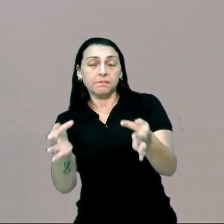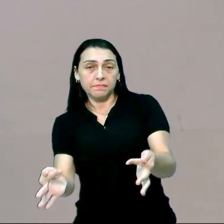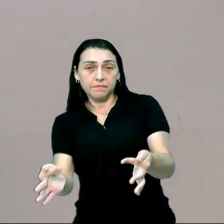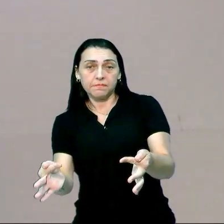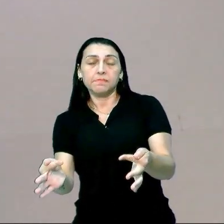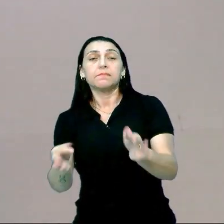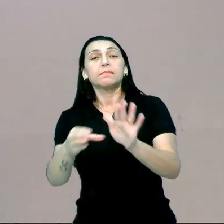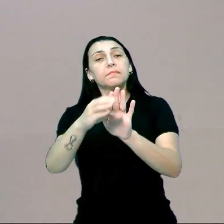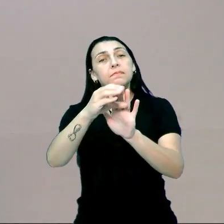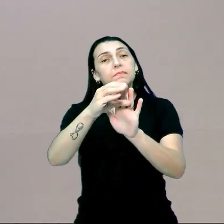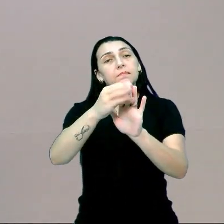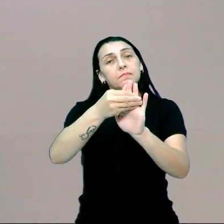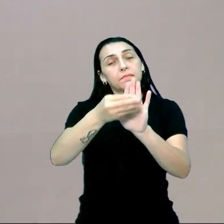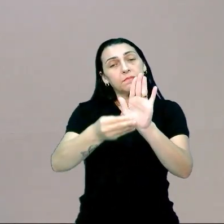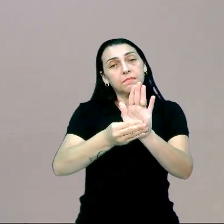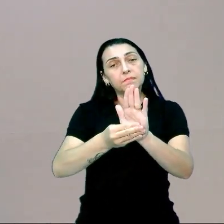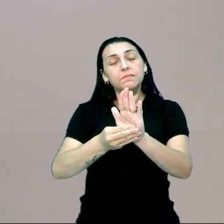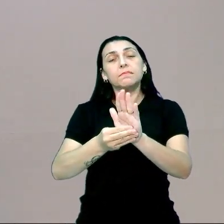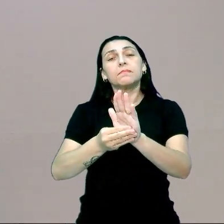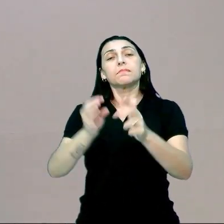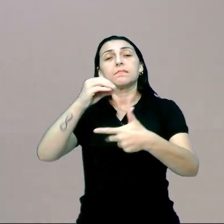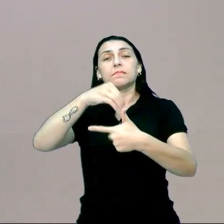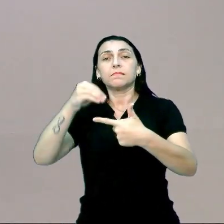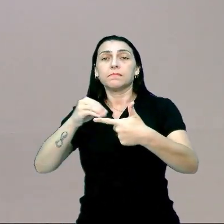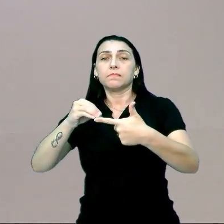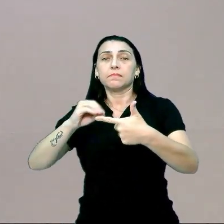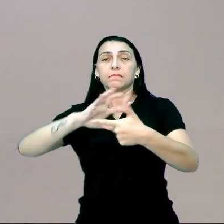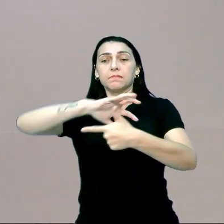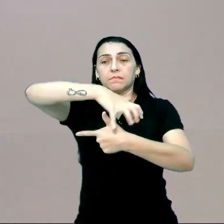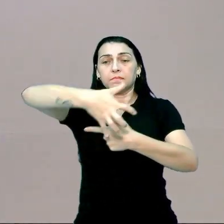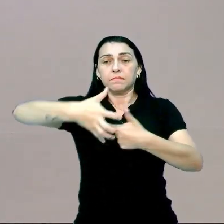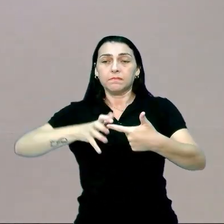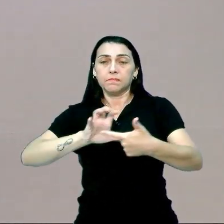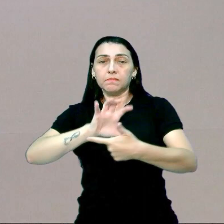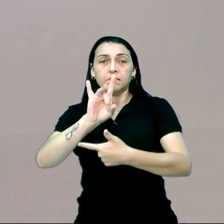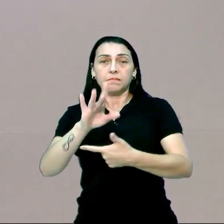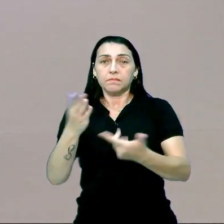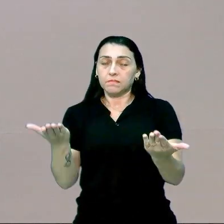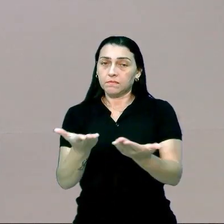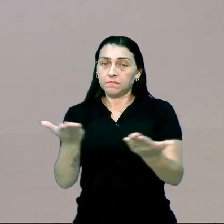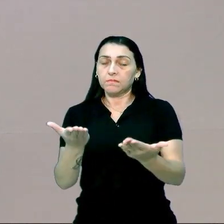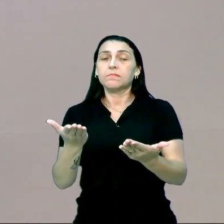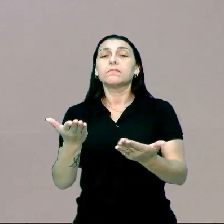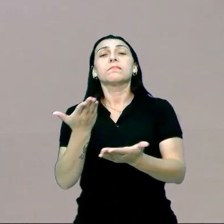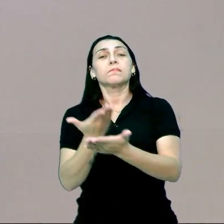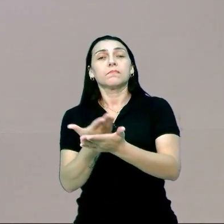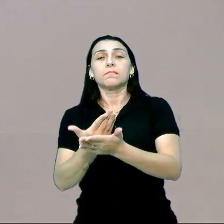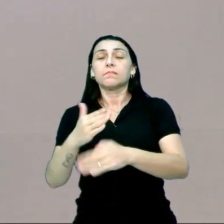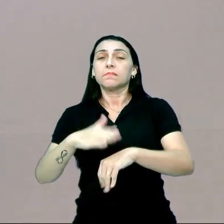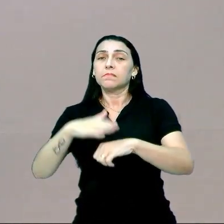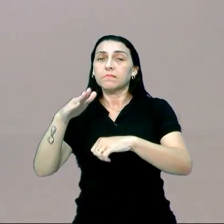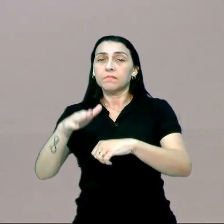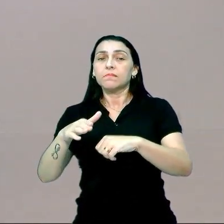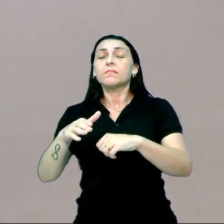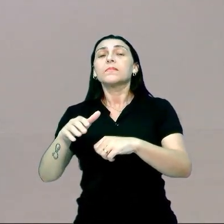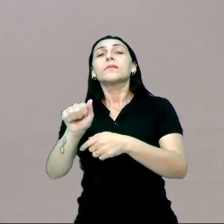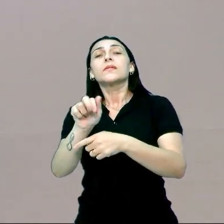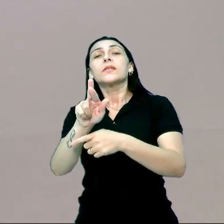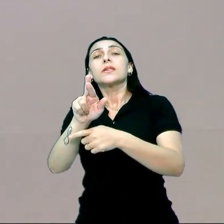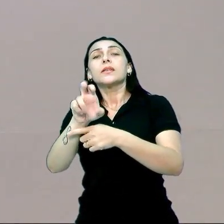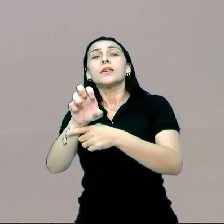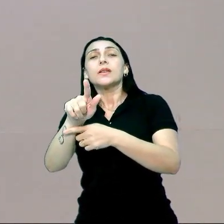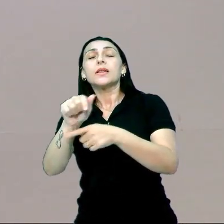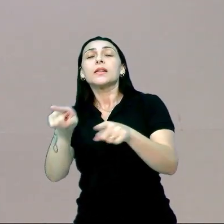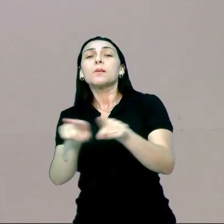esse conteúdo de geometria espacial. Só que hoje nós estudaremos mais as suas áreas e os seus